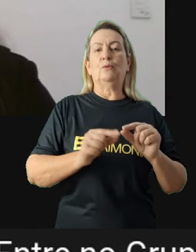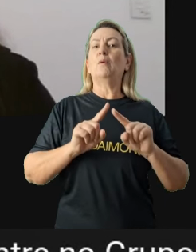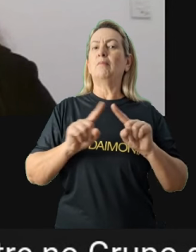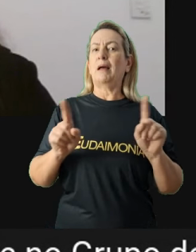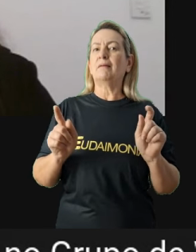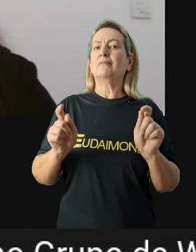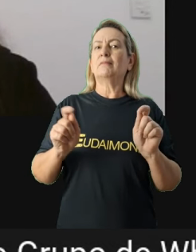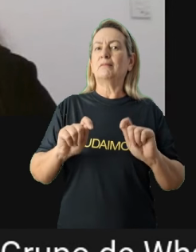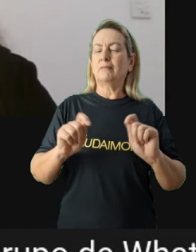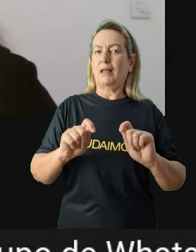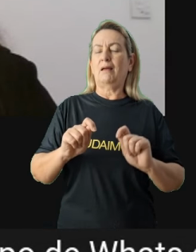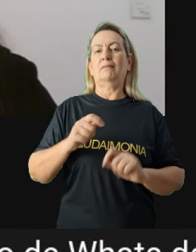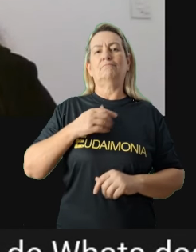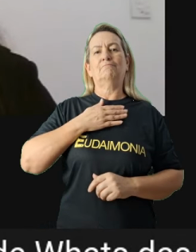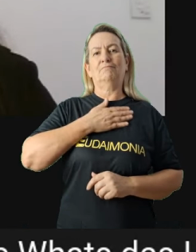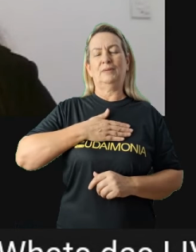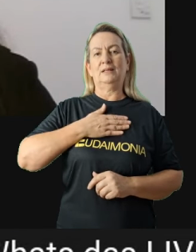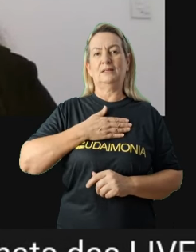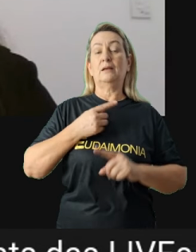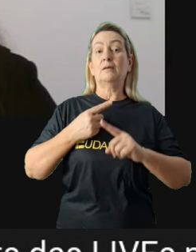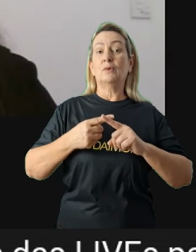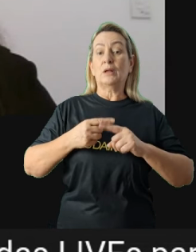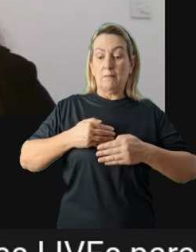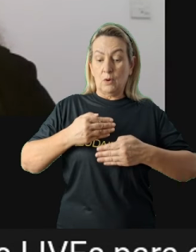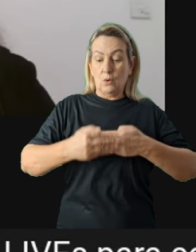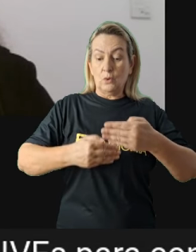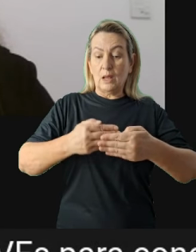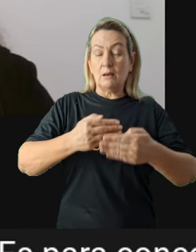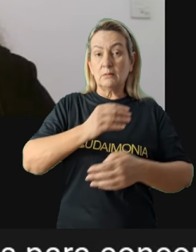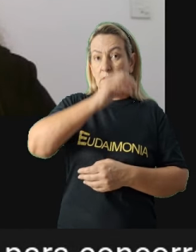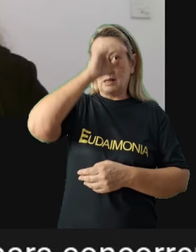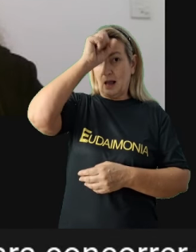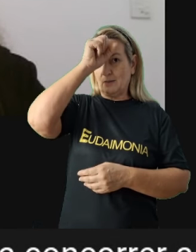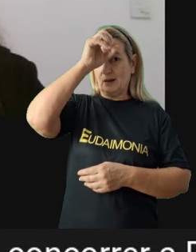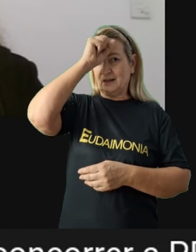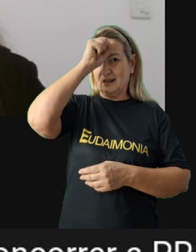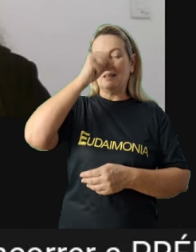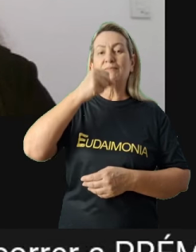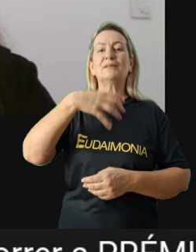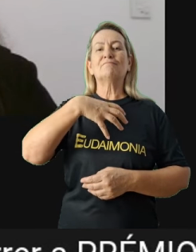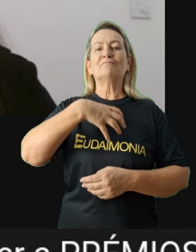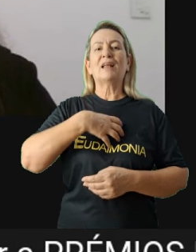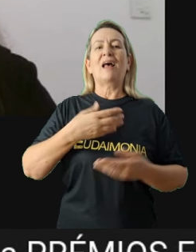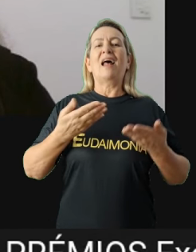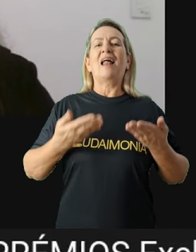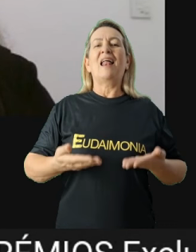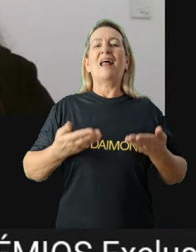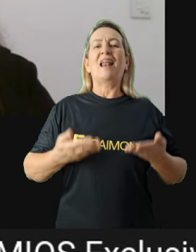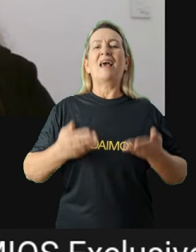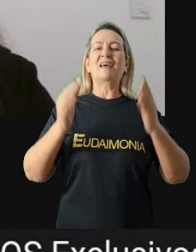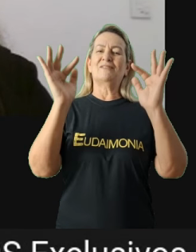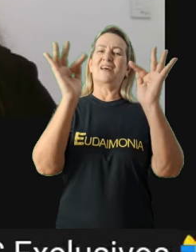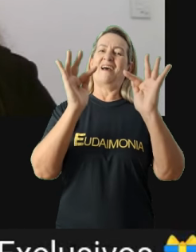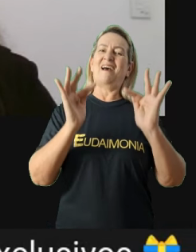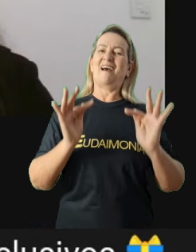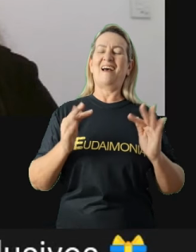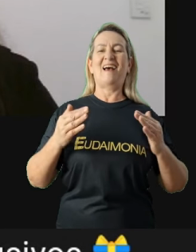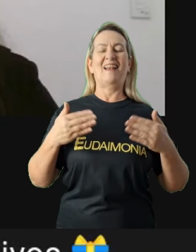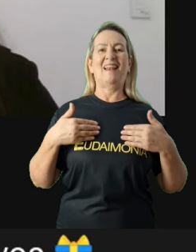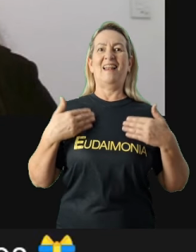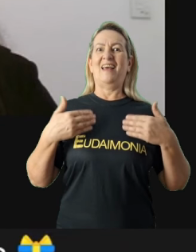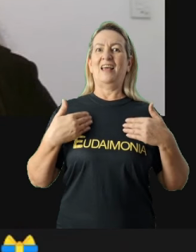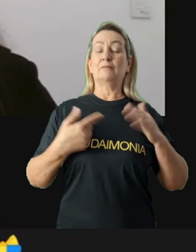muito prazeroso, né? Trazendo aqui a fala do mestre Paulo Freire, né? Esse processo de aprender tem que se dar na